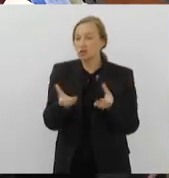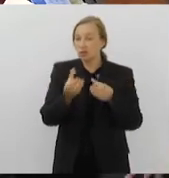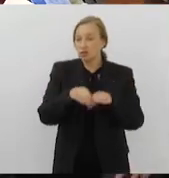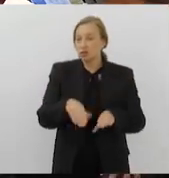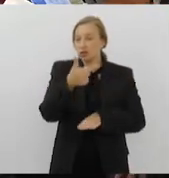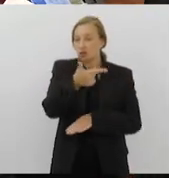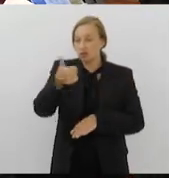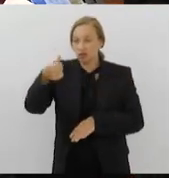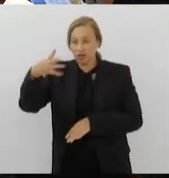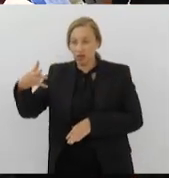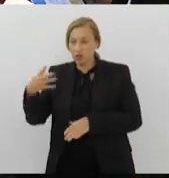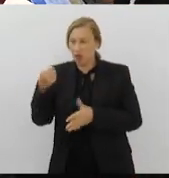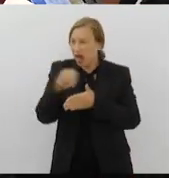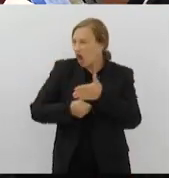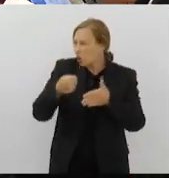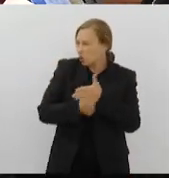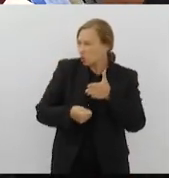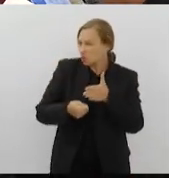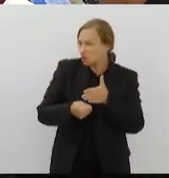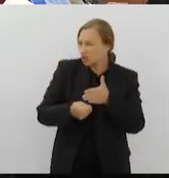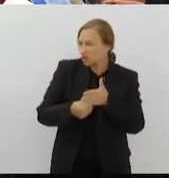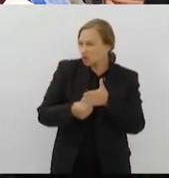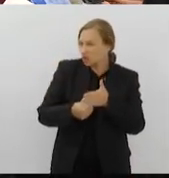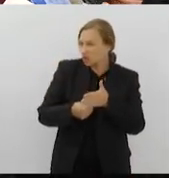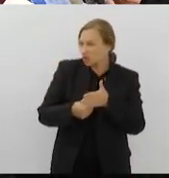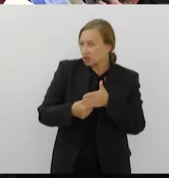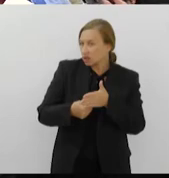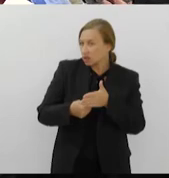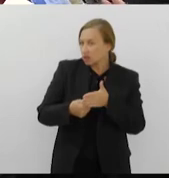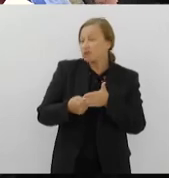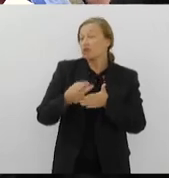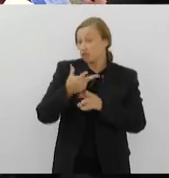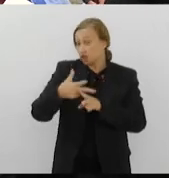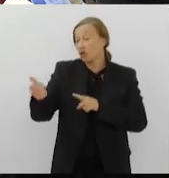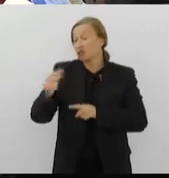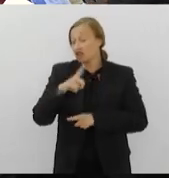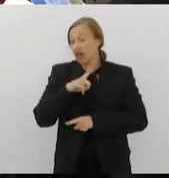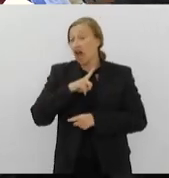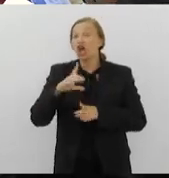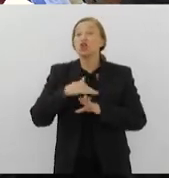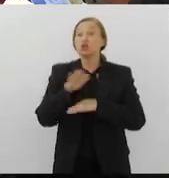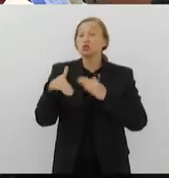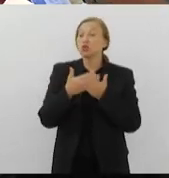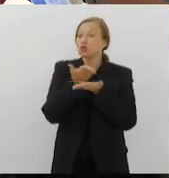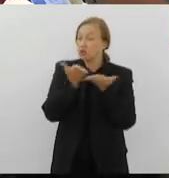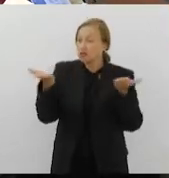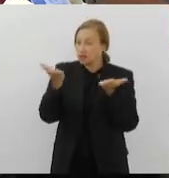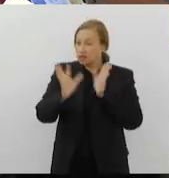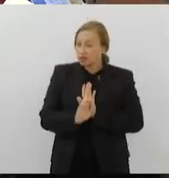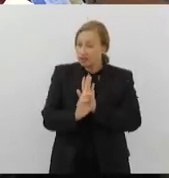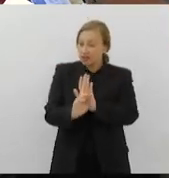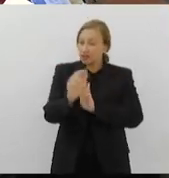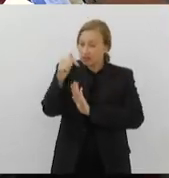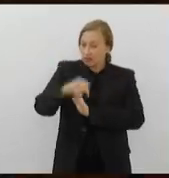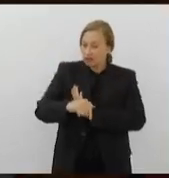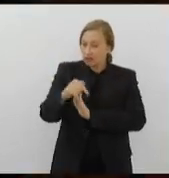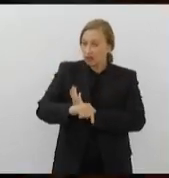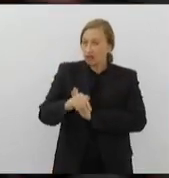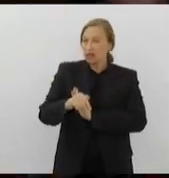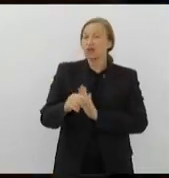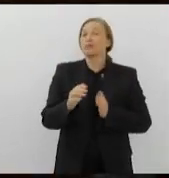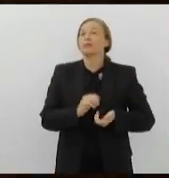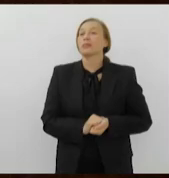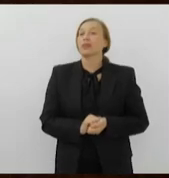luta de vocês não é e não será em vão. Todas as categorias que vieram a esse parlamento, e assim como vossas senhorias,